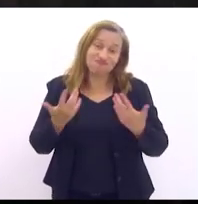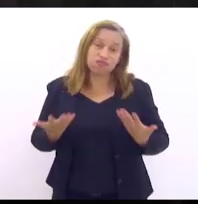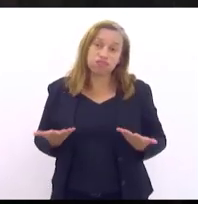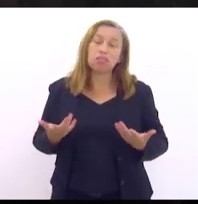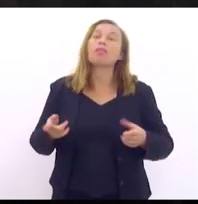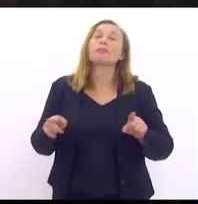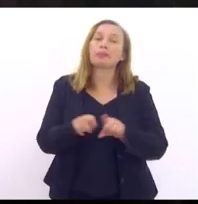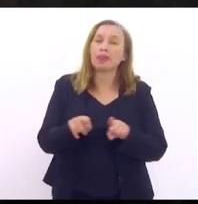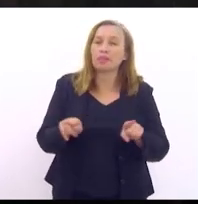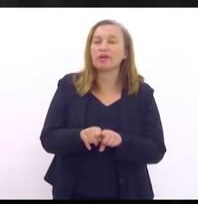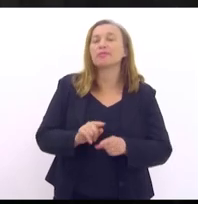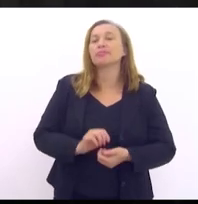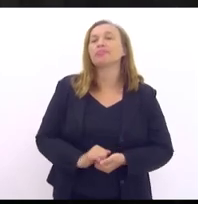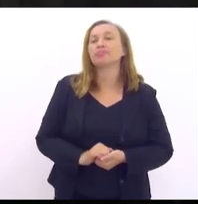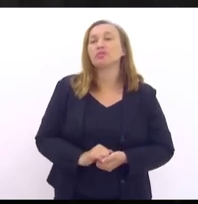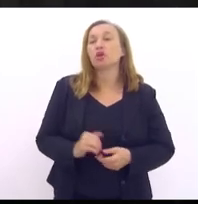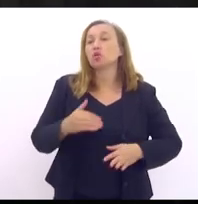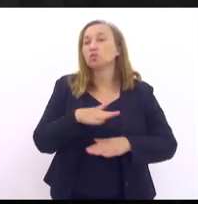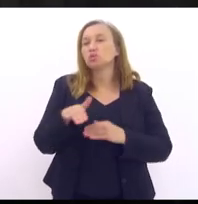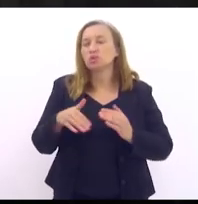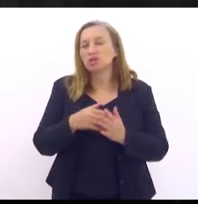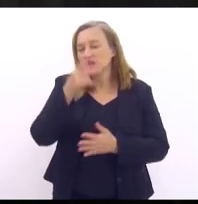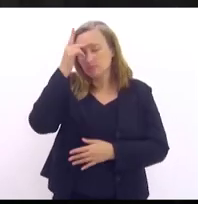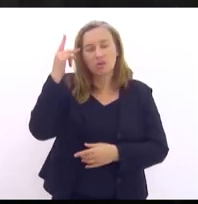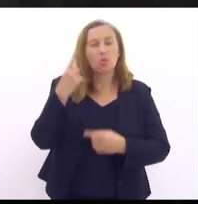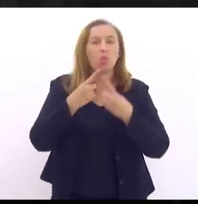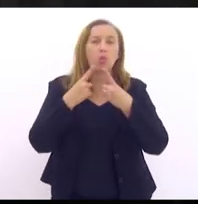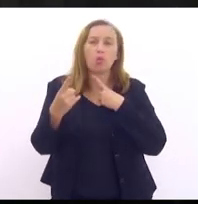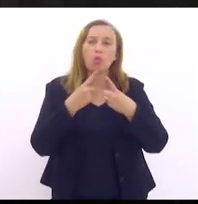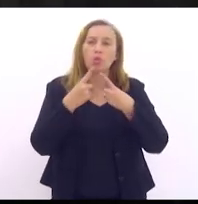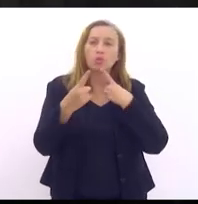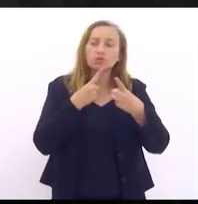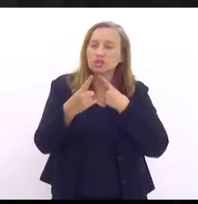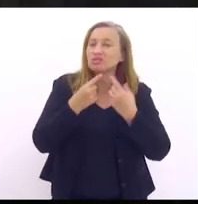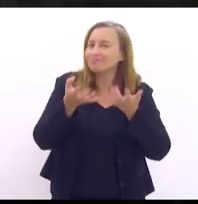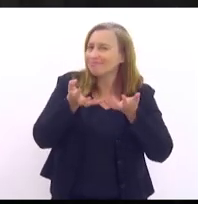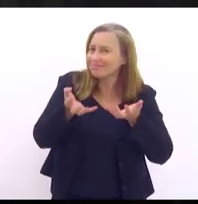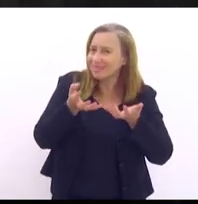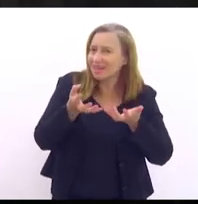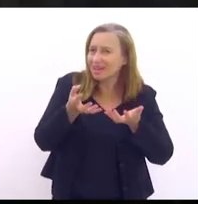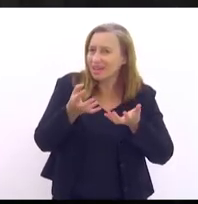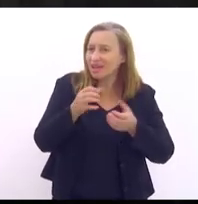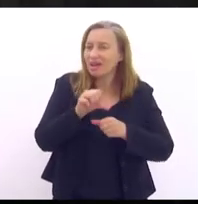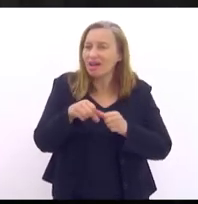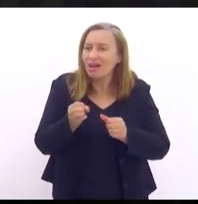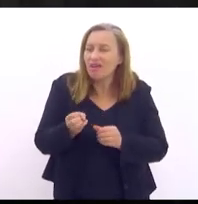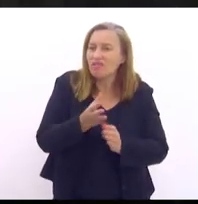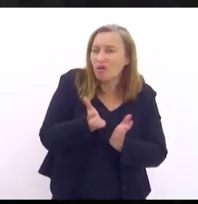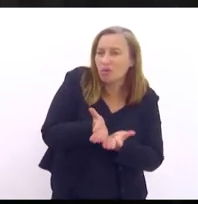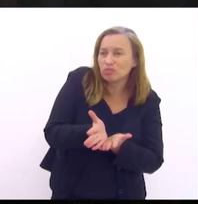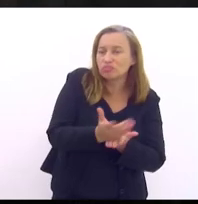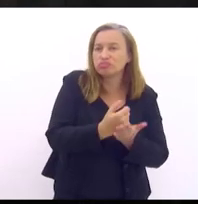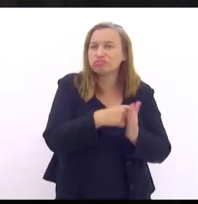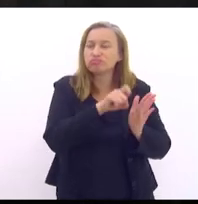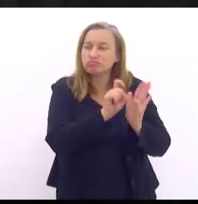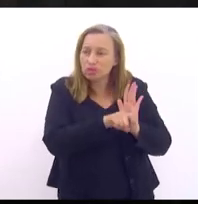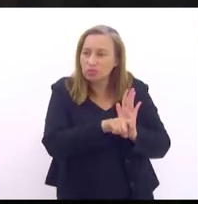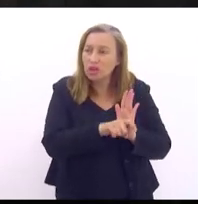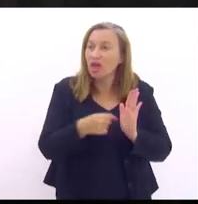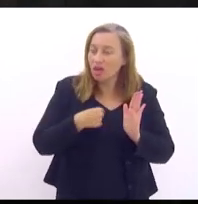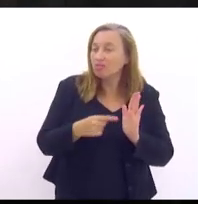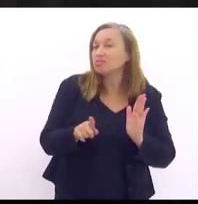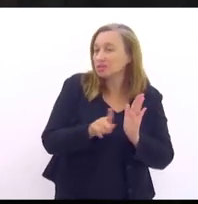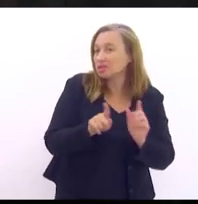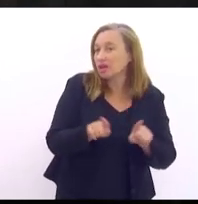do mais, todo mundo está discutindo e quer a reforma tributária. E eu também